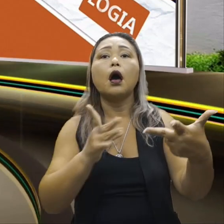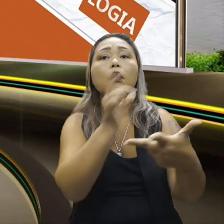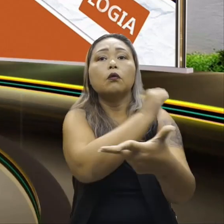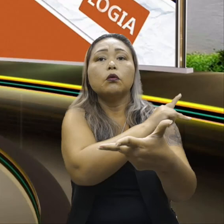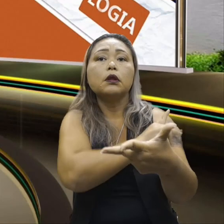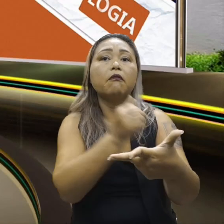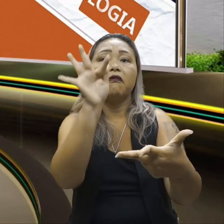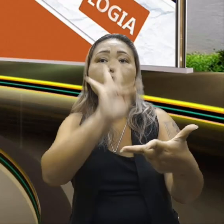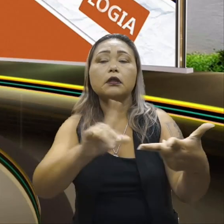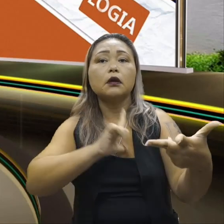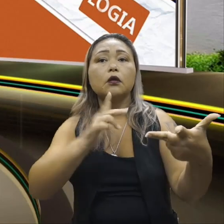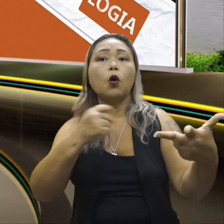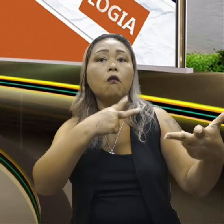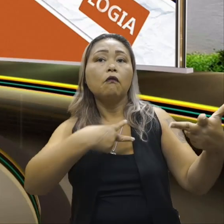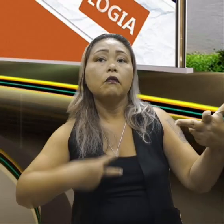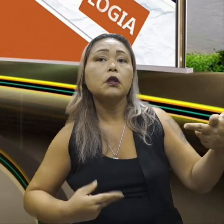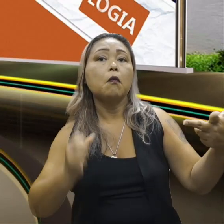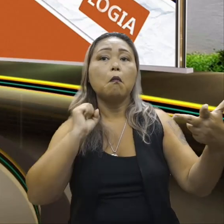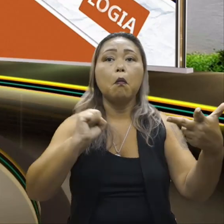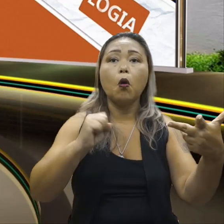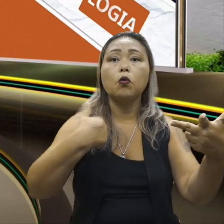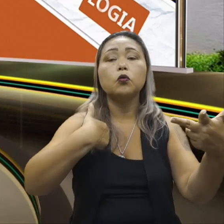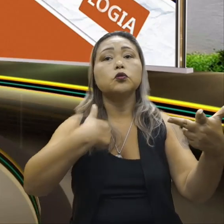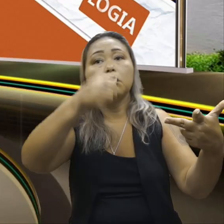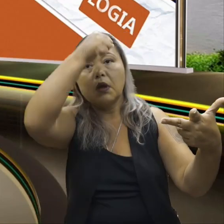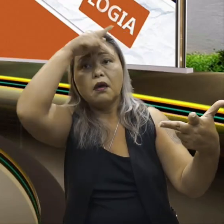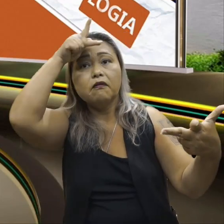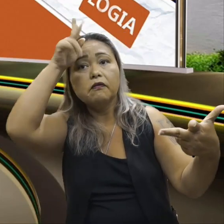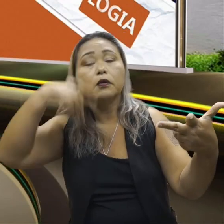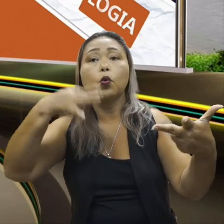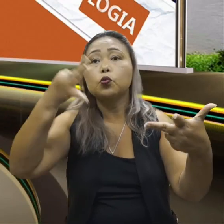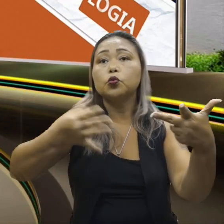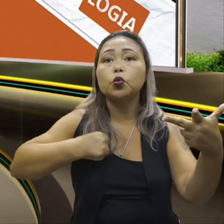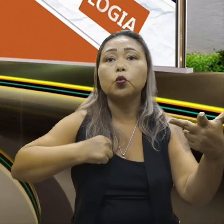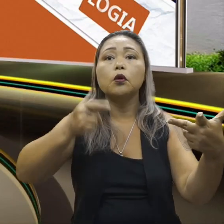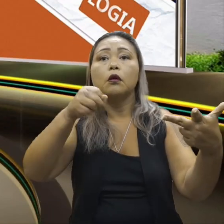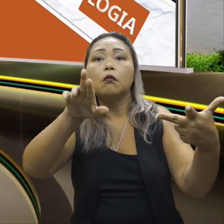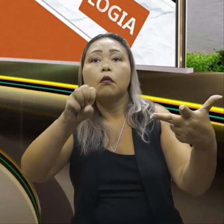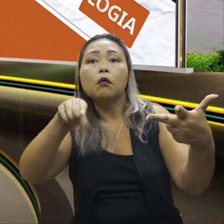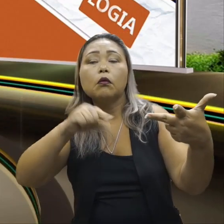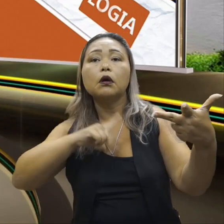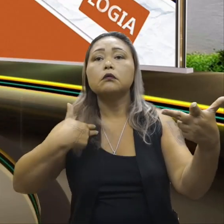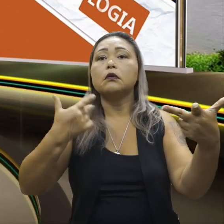pode, o que um vereador pode, o prefeito, o juiz, promotores, o Supremo